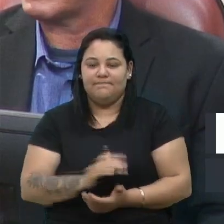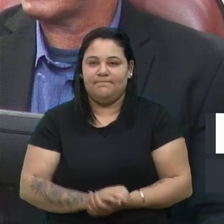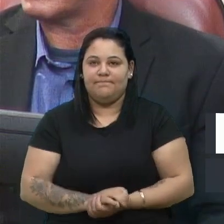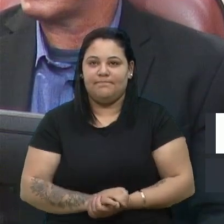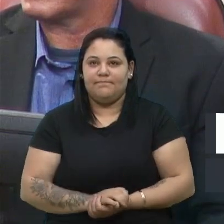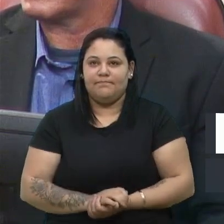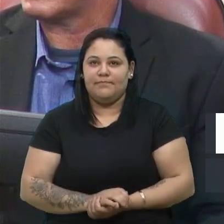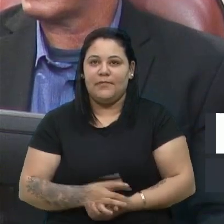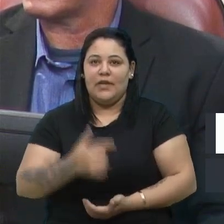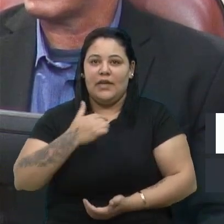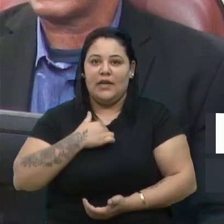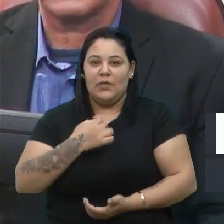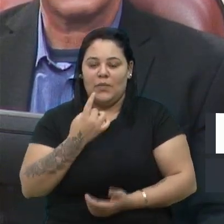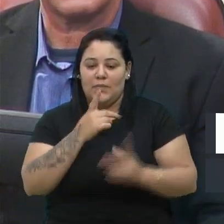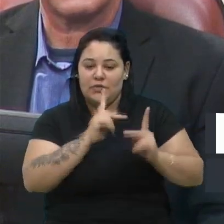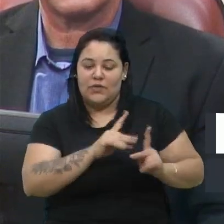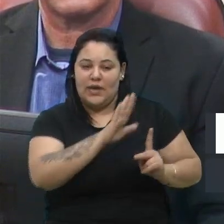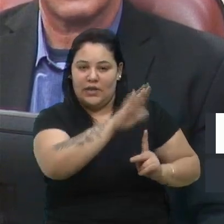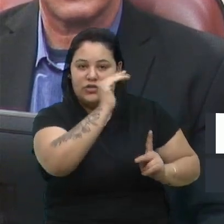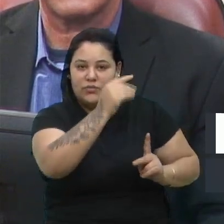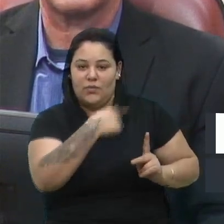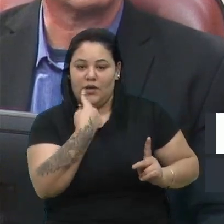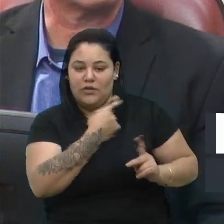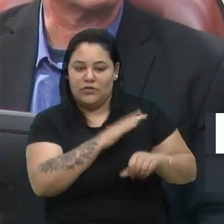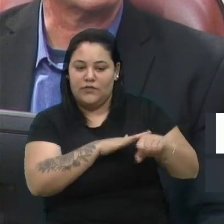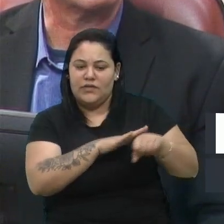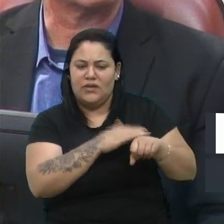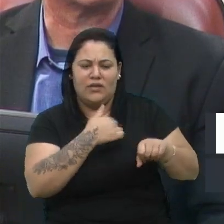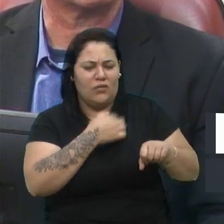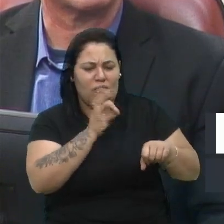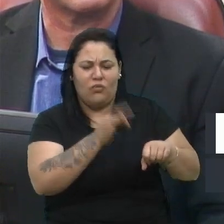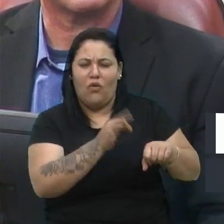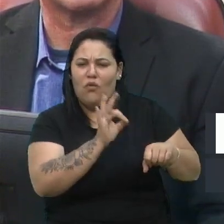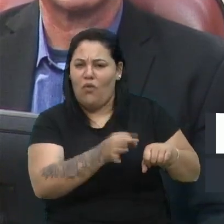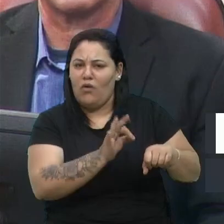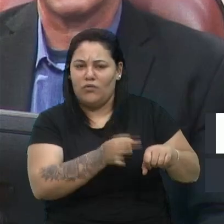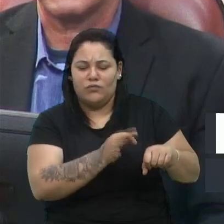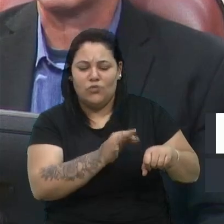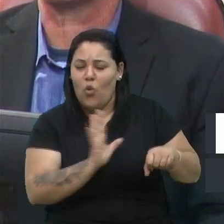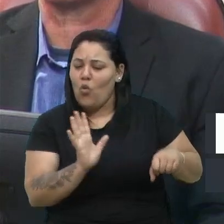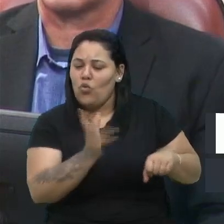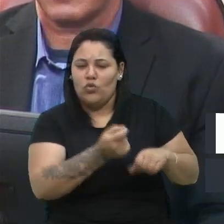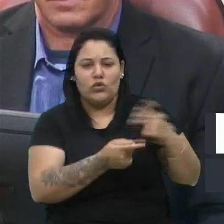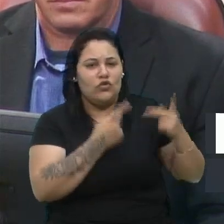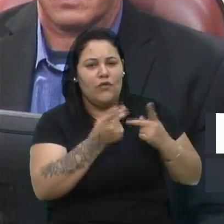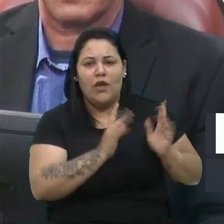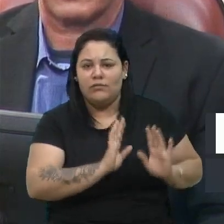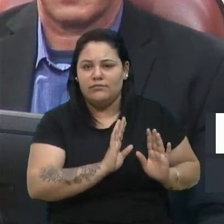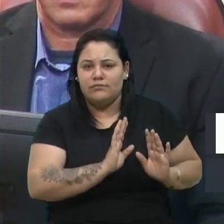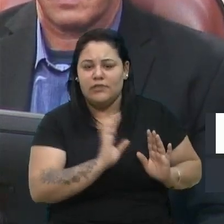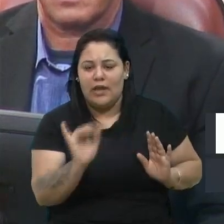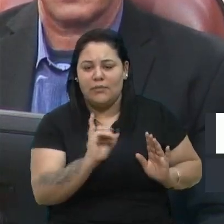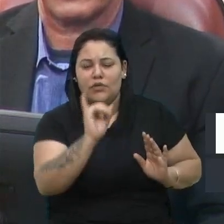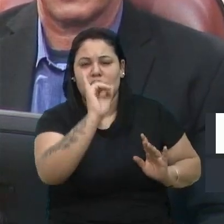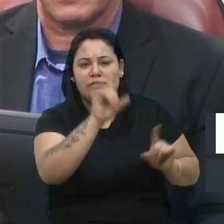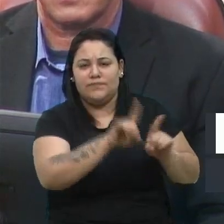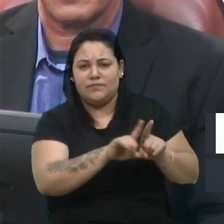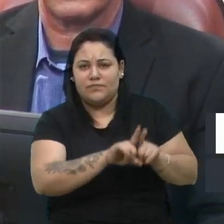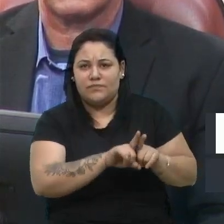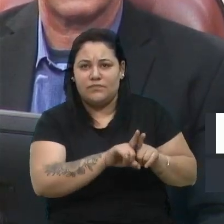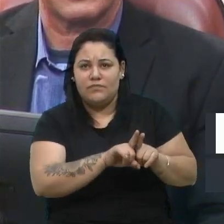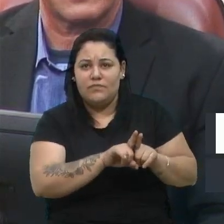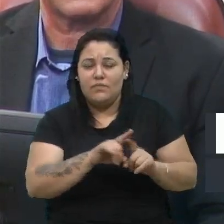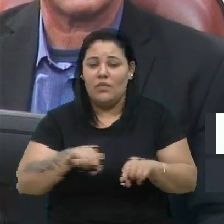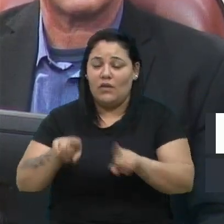das pessoas que ela me chamou para a gente conversar e eu concordo plenamente com tudo que a senhora falou e da importância. E também do vereador Lucas